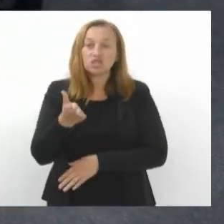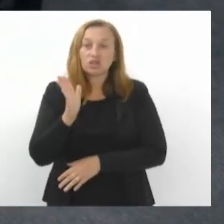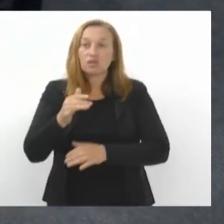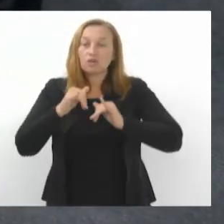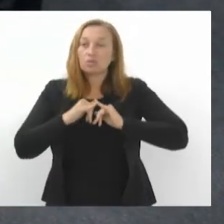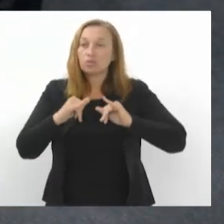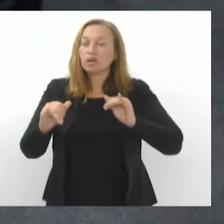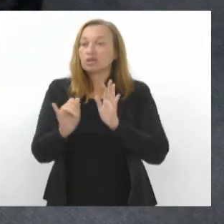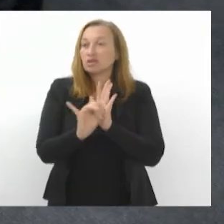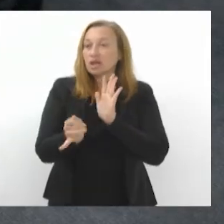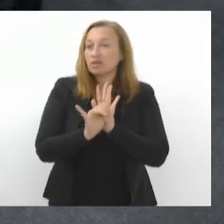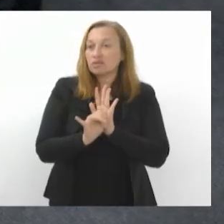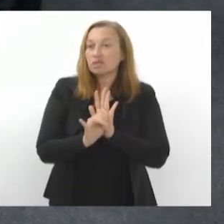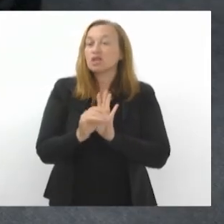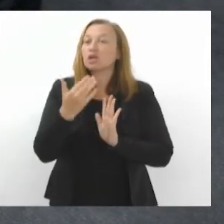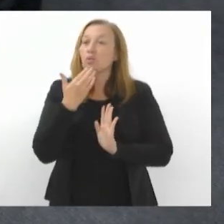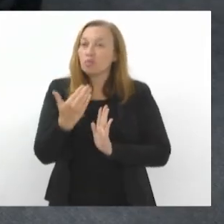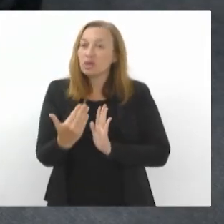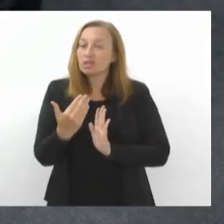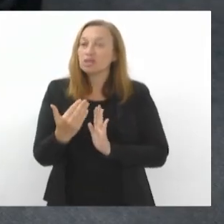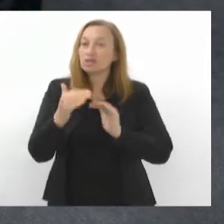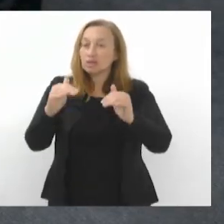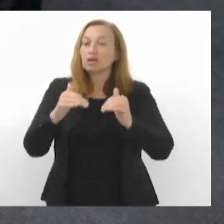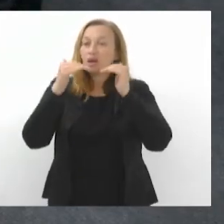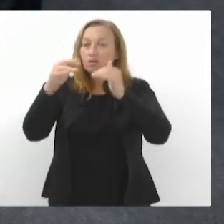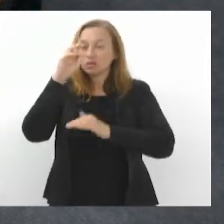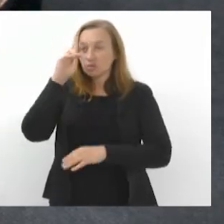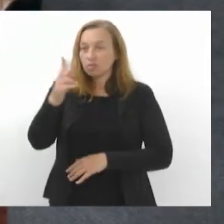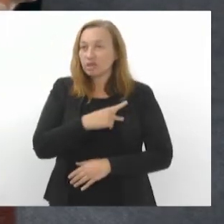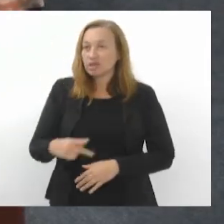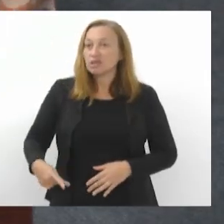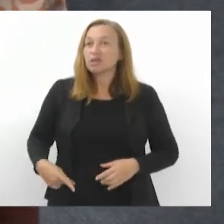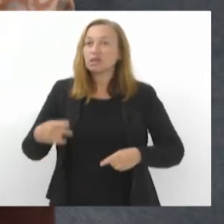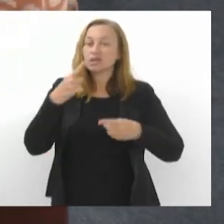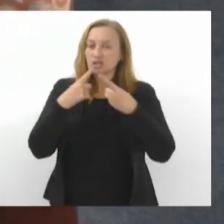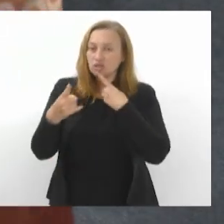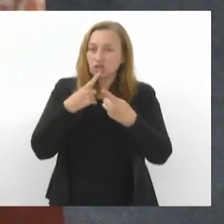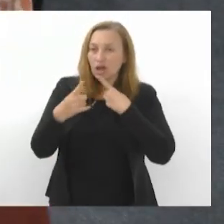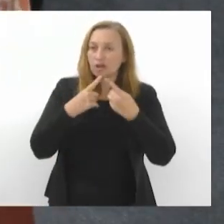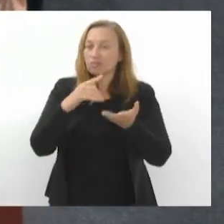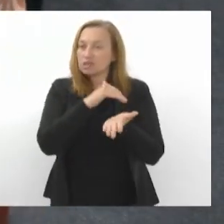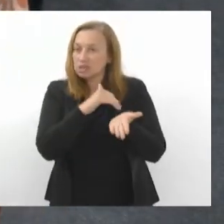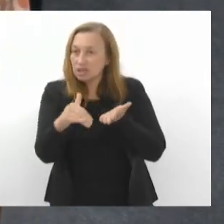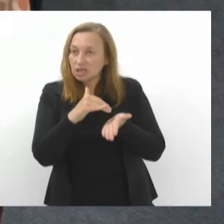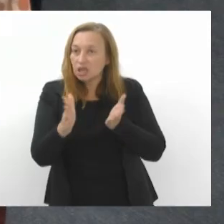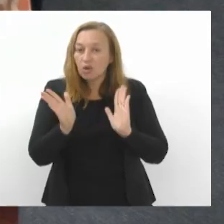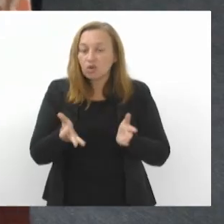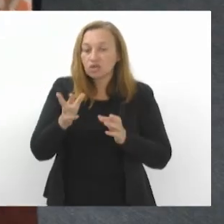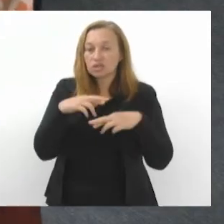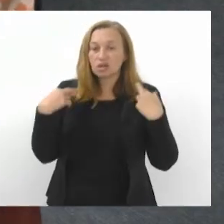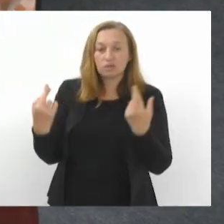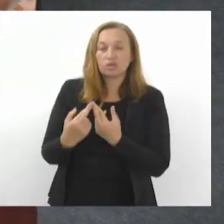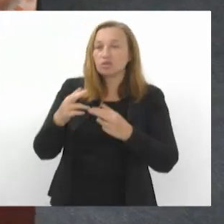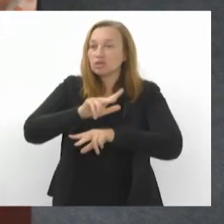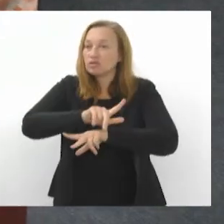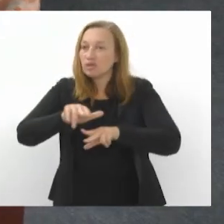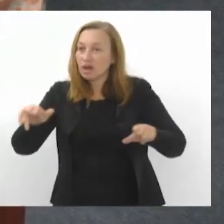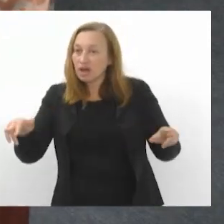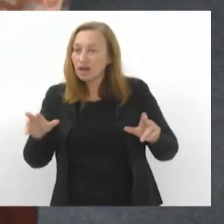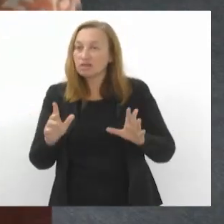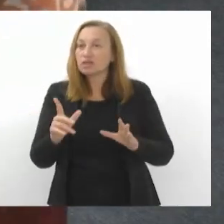publicado no Diário Oficial e eu peço a Vossa Excelência, está havendo diálogo com a secretária. Hoje a gente se reuniu com dezenas de